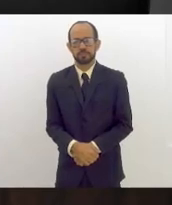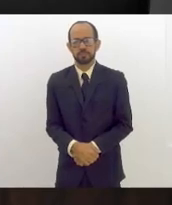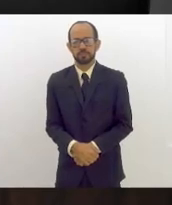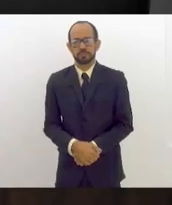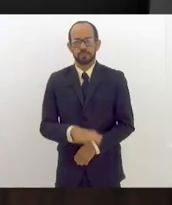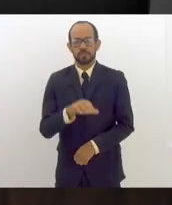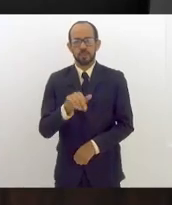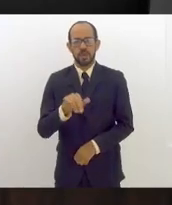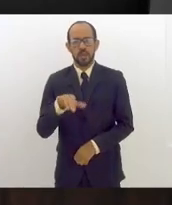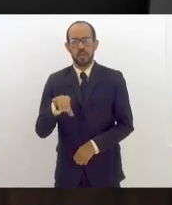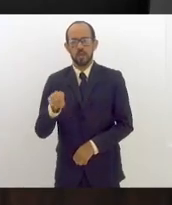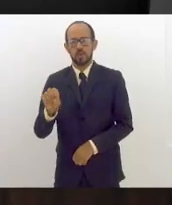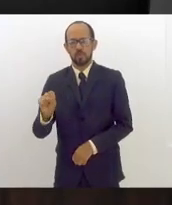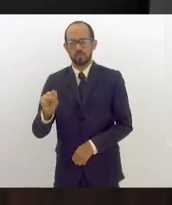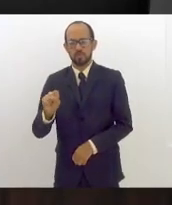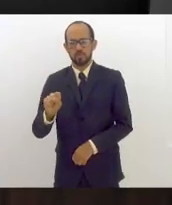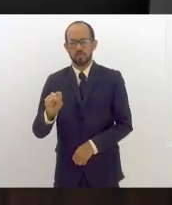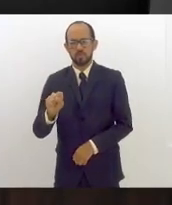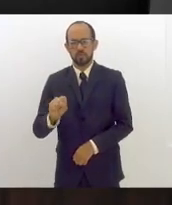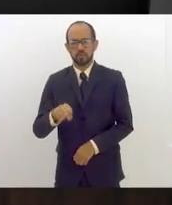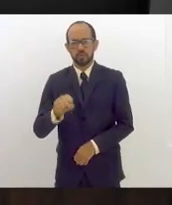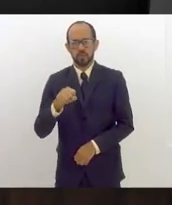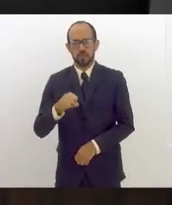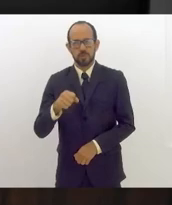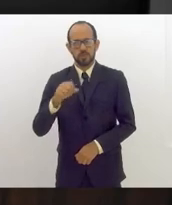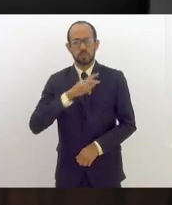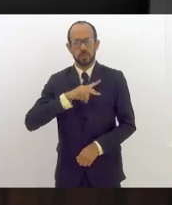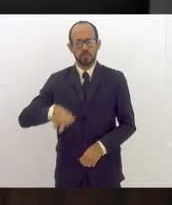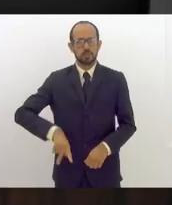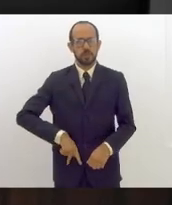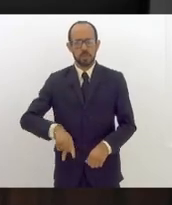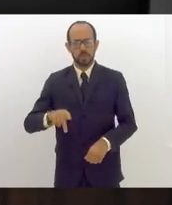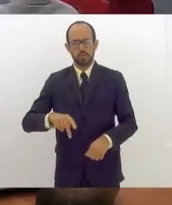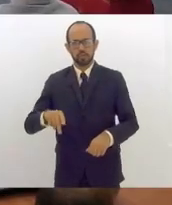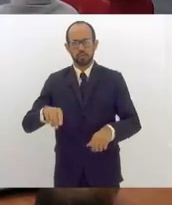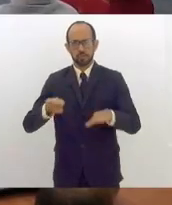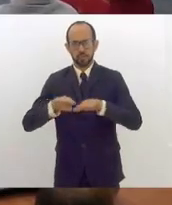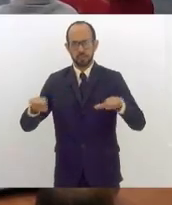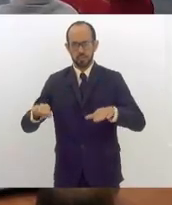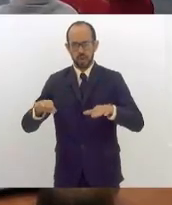Carlos Alberto direito presidente do Tribunal de ética da OAB